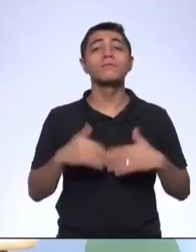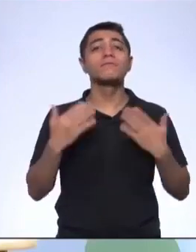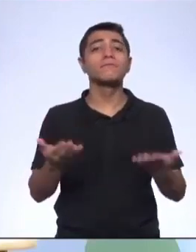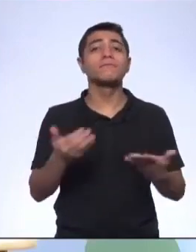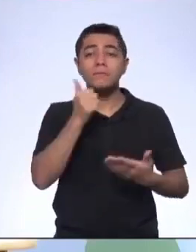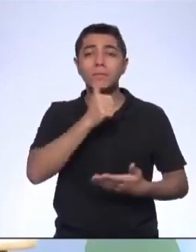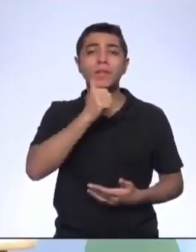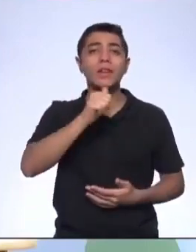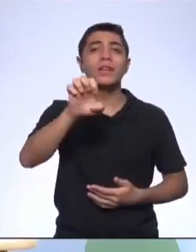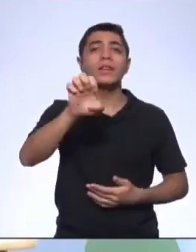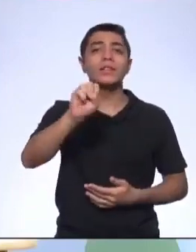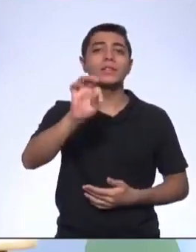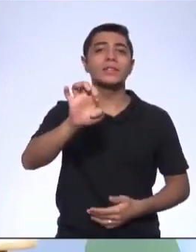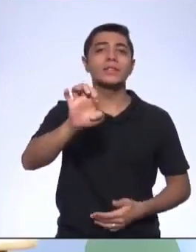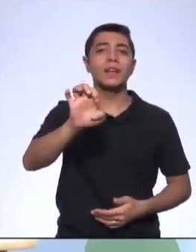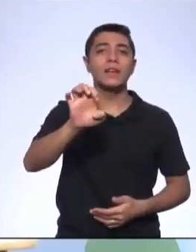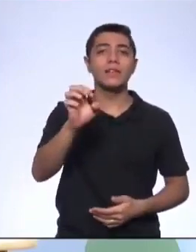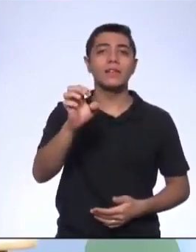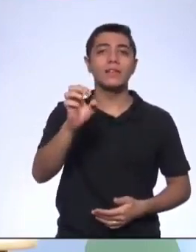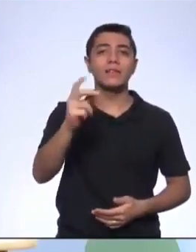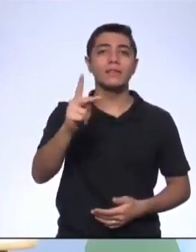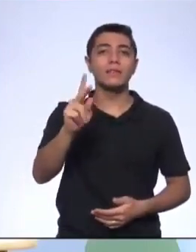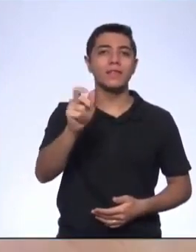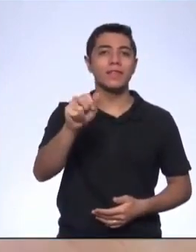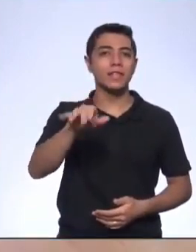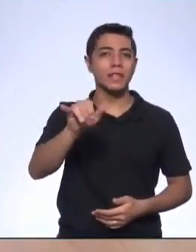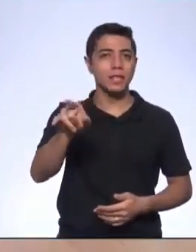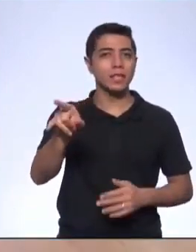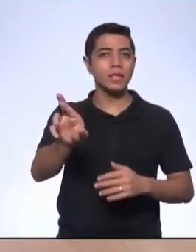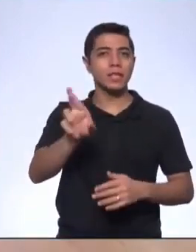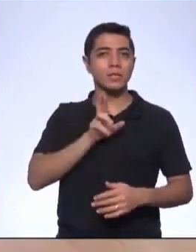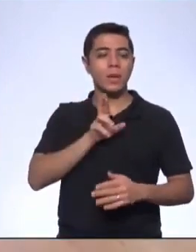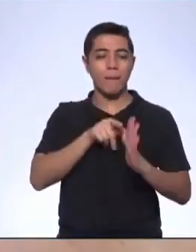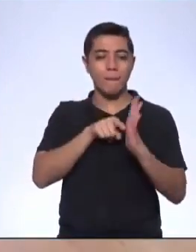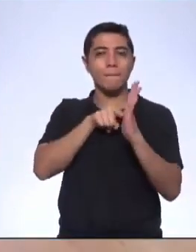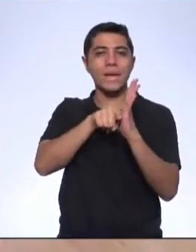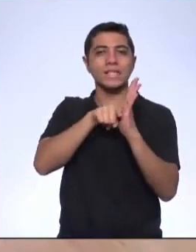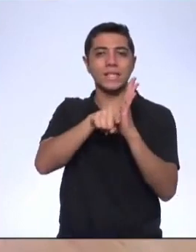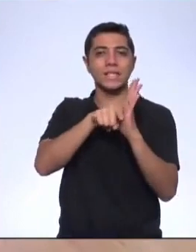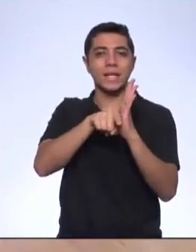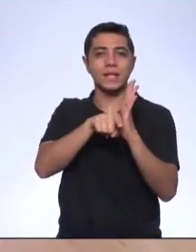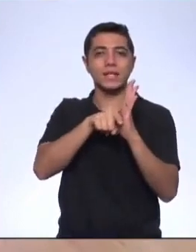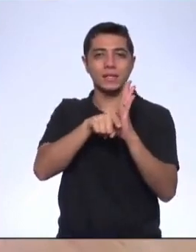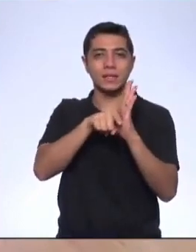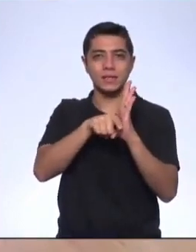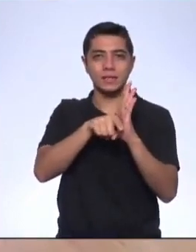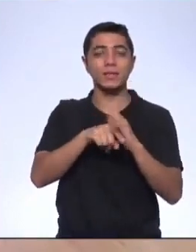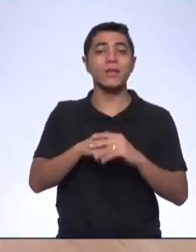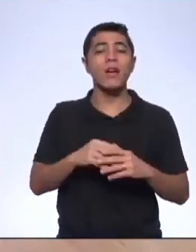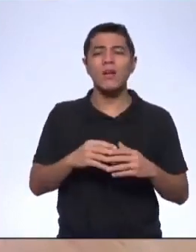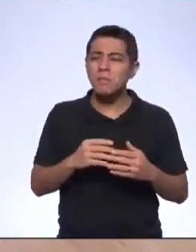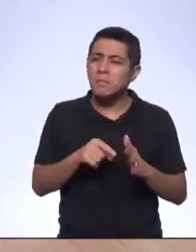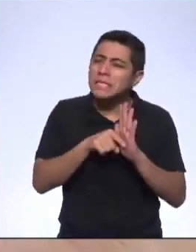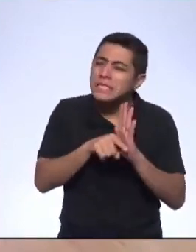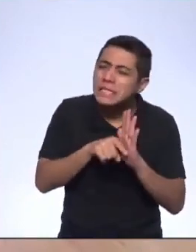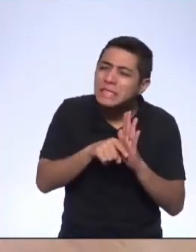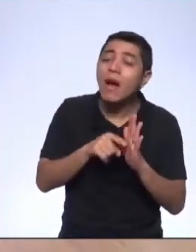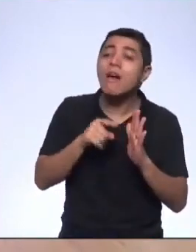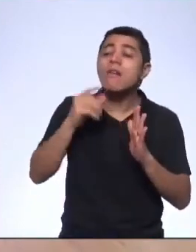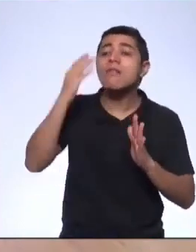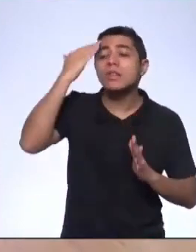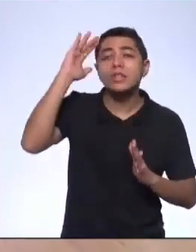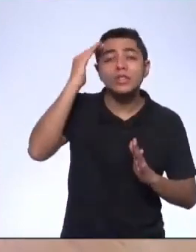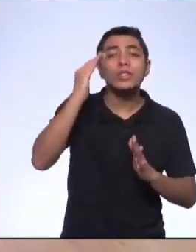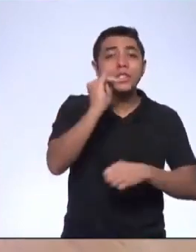assim, pesquisas. Pesquisas. Você é mais ou menos realizado. Usar a internet para fazer pesquisa. Quem